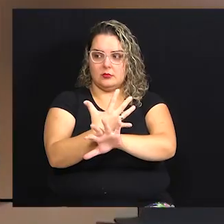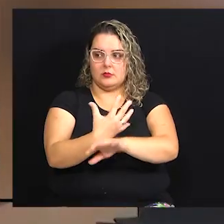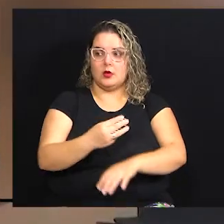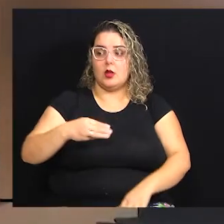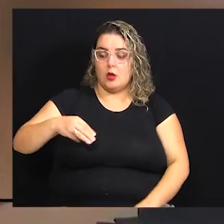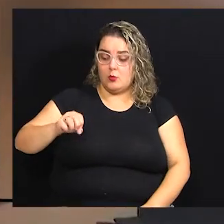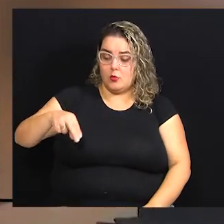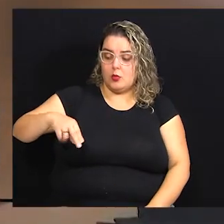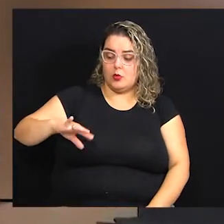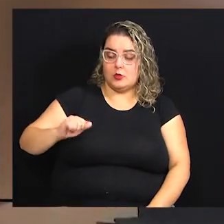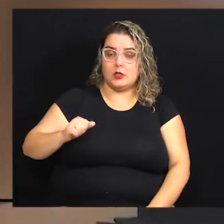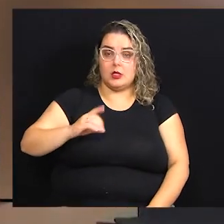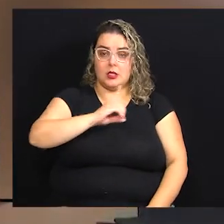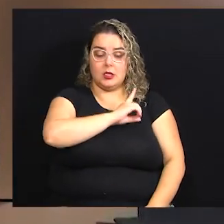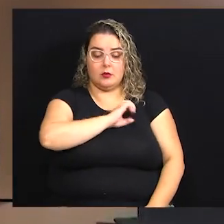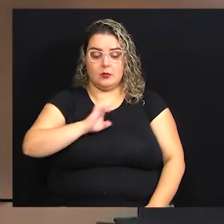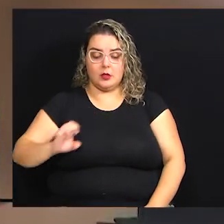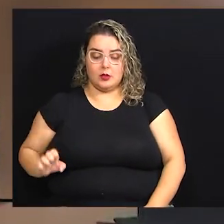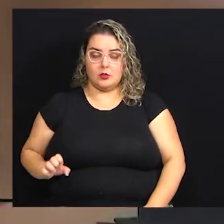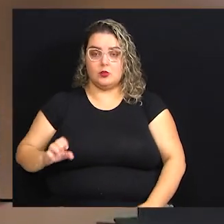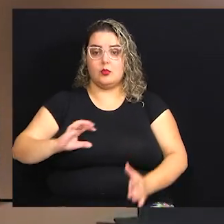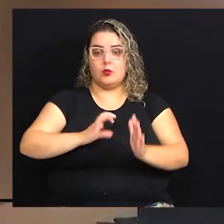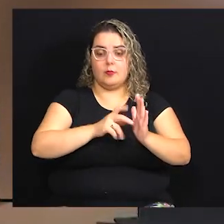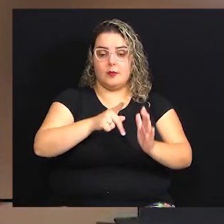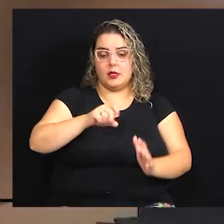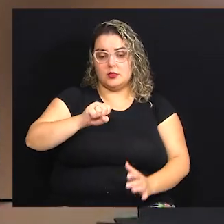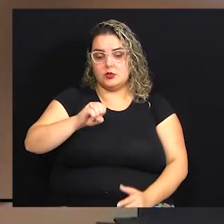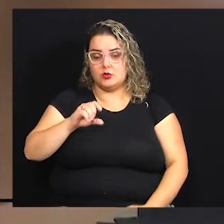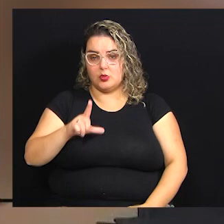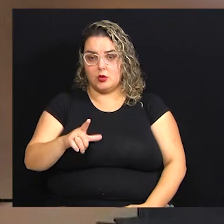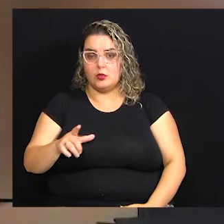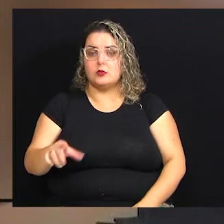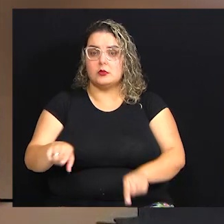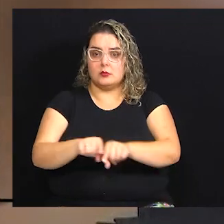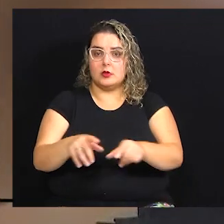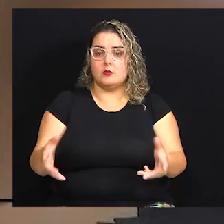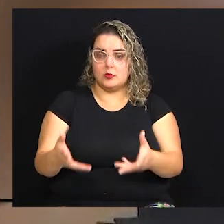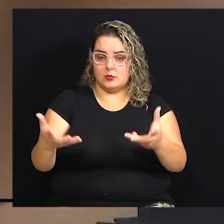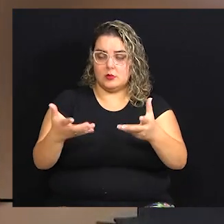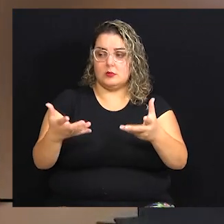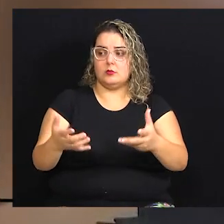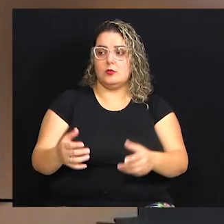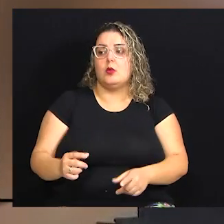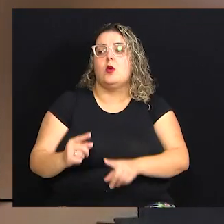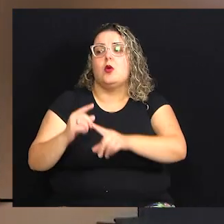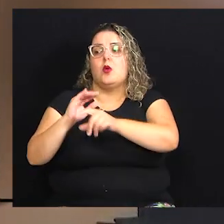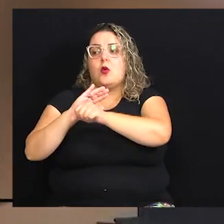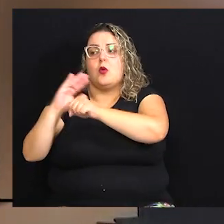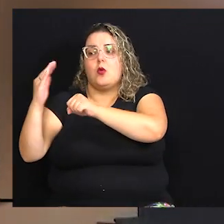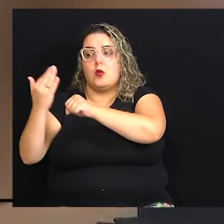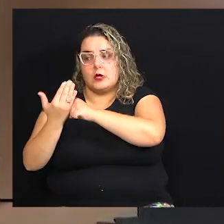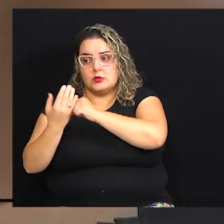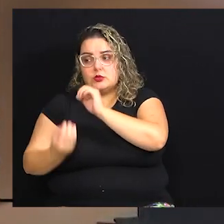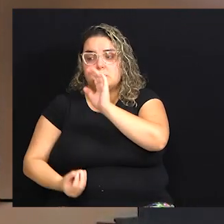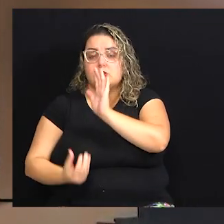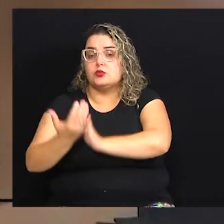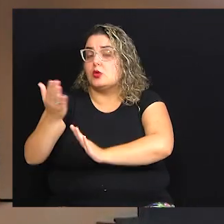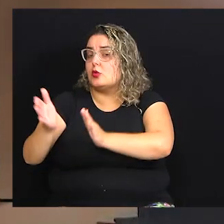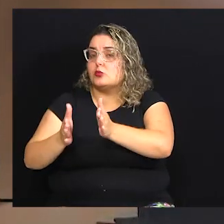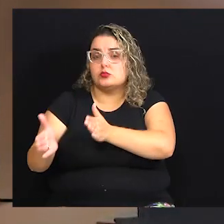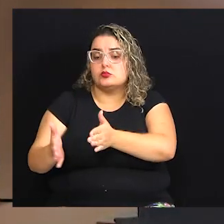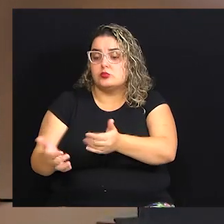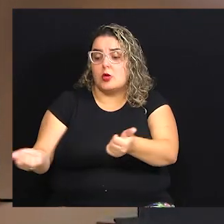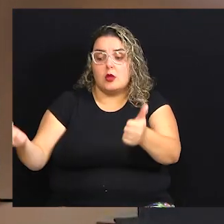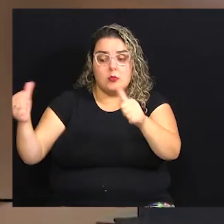vídeo. Mônica Seixas, deputada estadual do PSOL, também contribuiu para o debate. Fascismo, ele nasce num